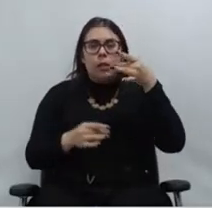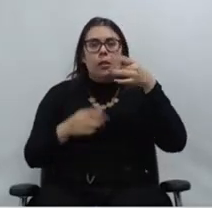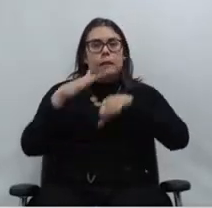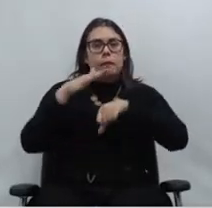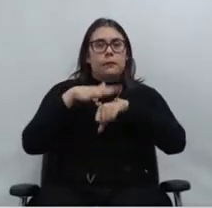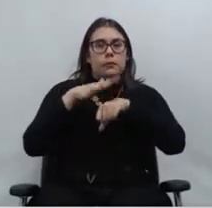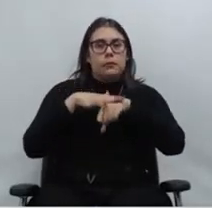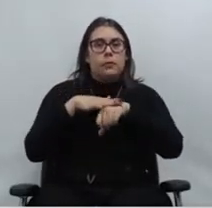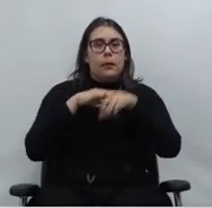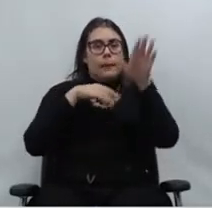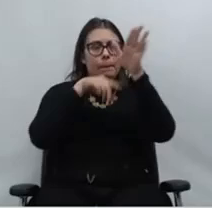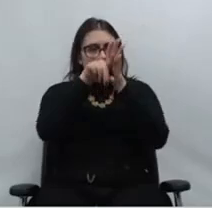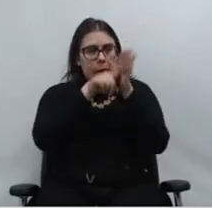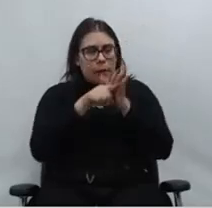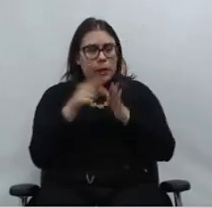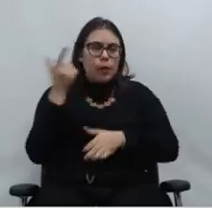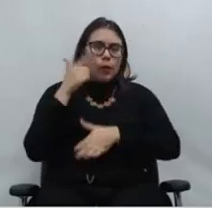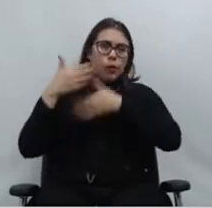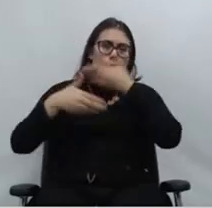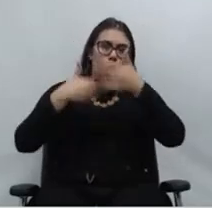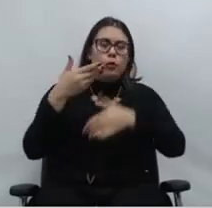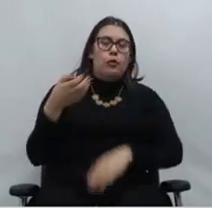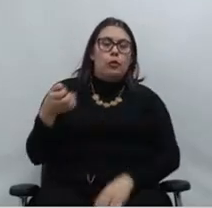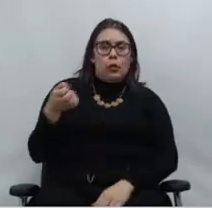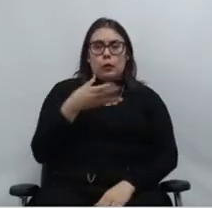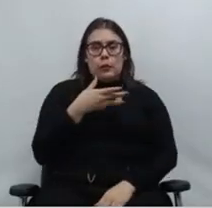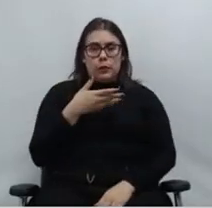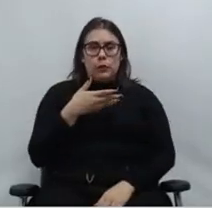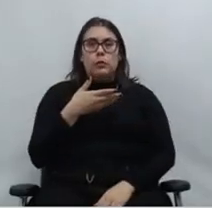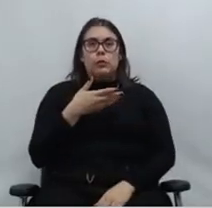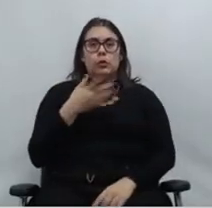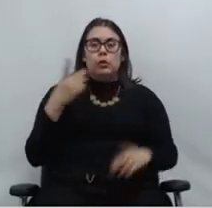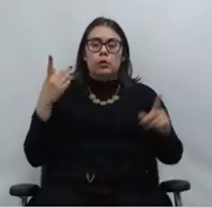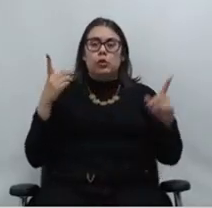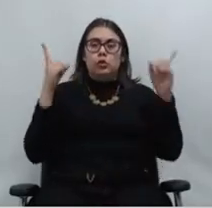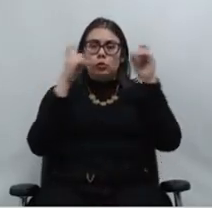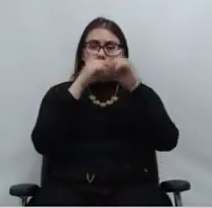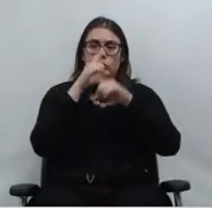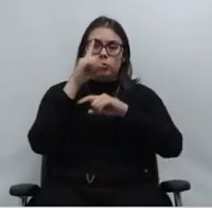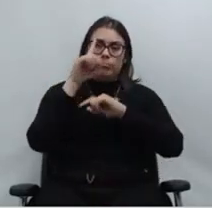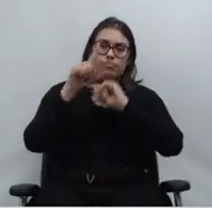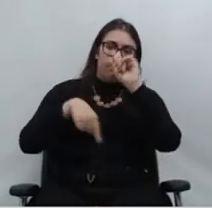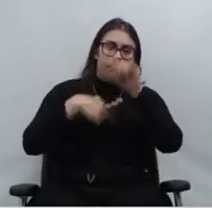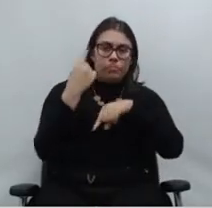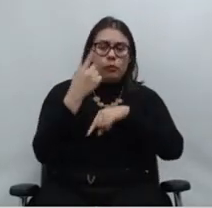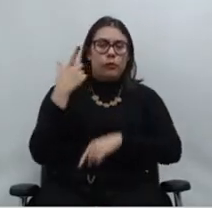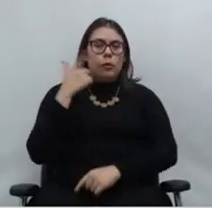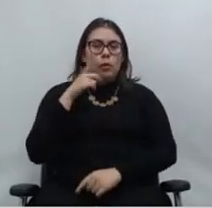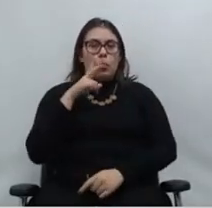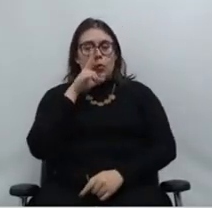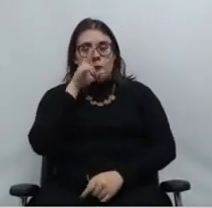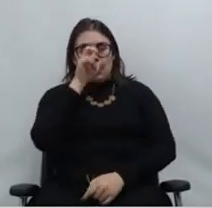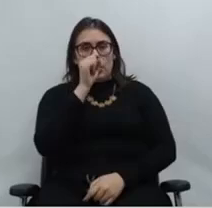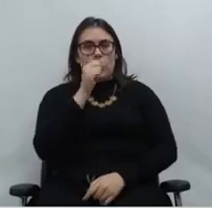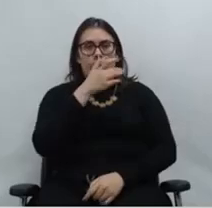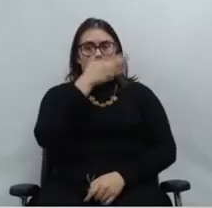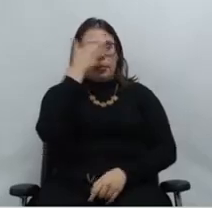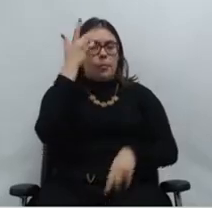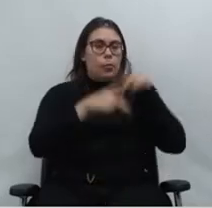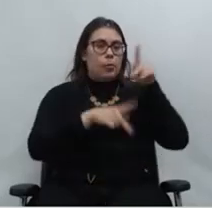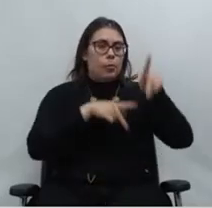orçamentárias destinadas à pesquisa, desenvolvimento e inovação. Os desafios e obstáculos para fortalecer o acesso à justiça das populações vulneráveis